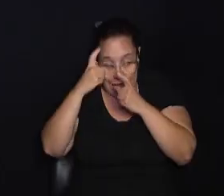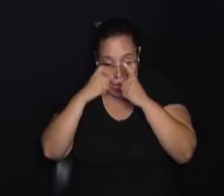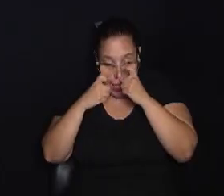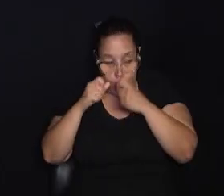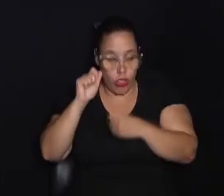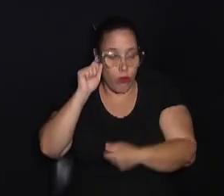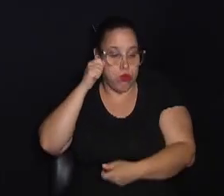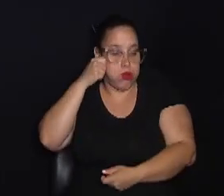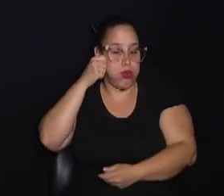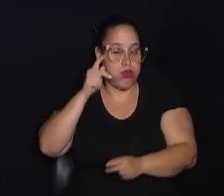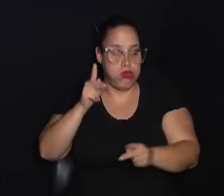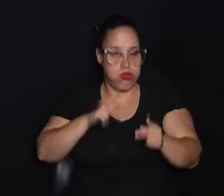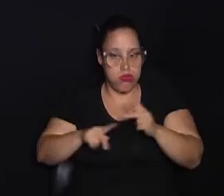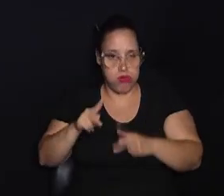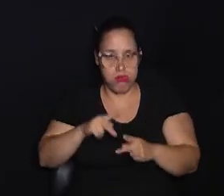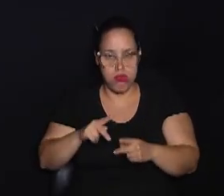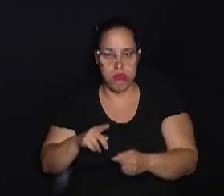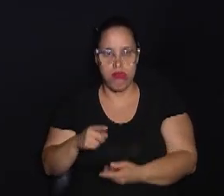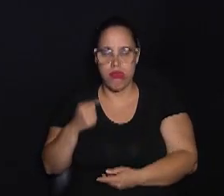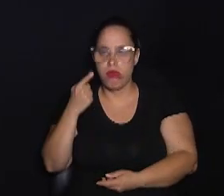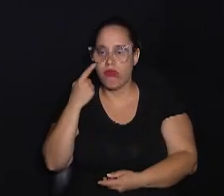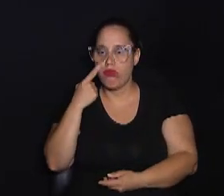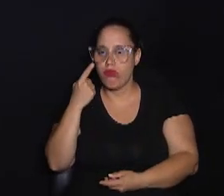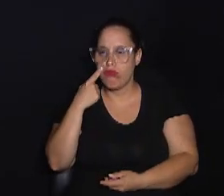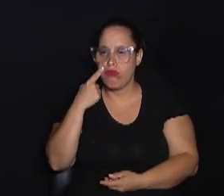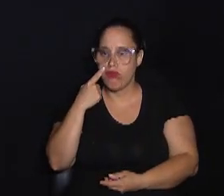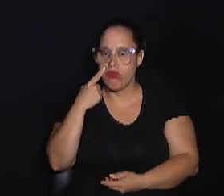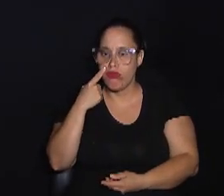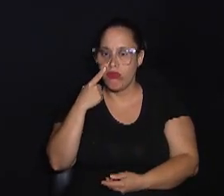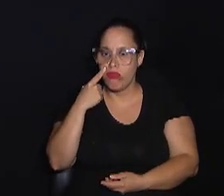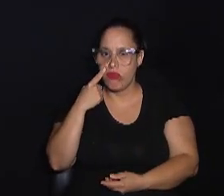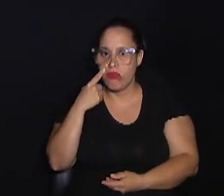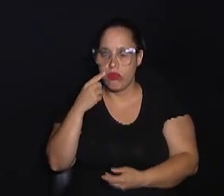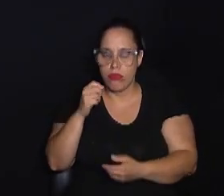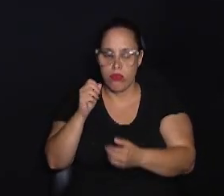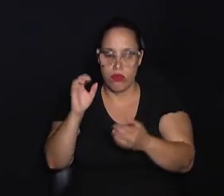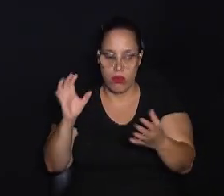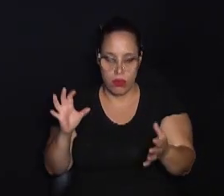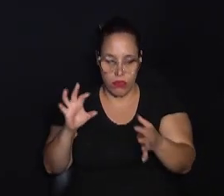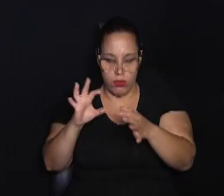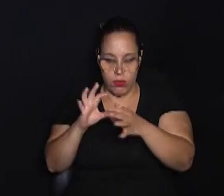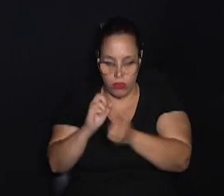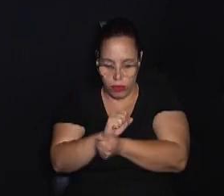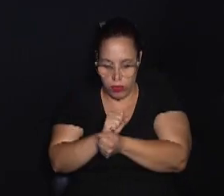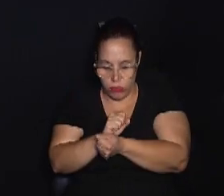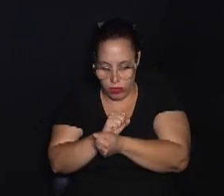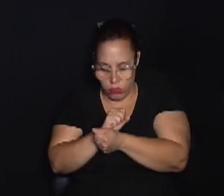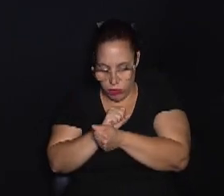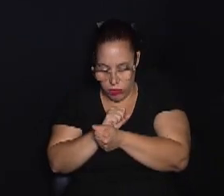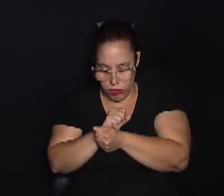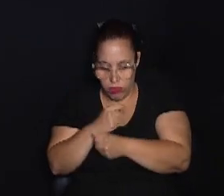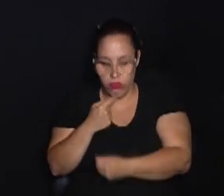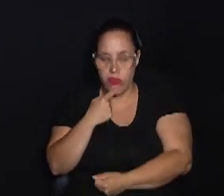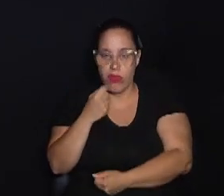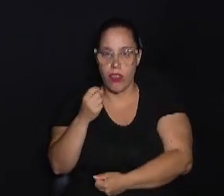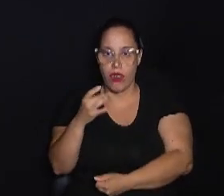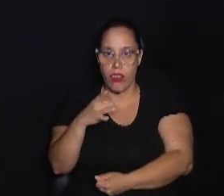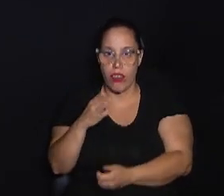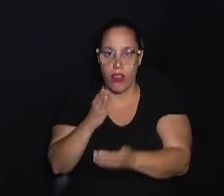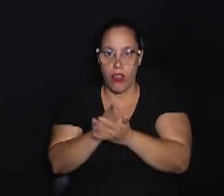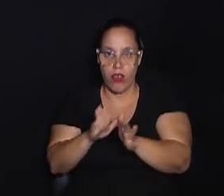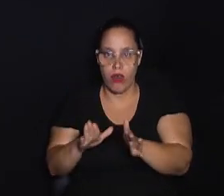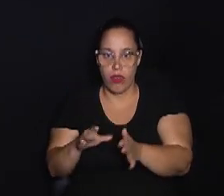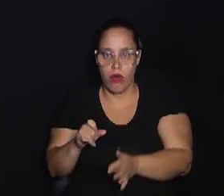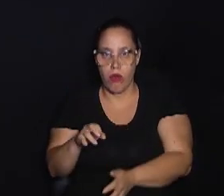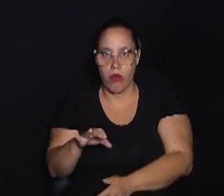negro. Tem muitos que dizem, olha, a escravidão em Campinas, ela foi a última cidade a abolir.